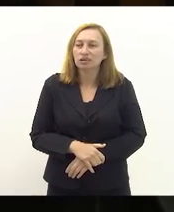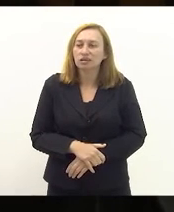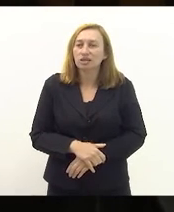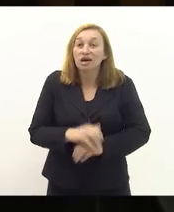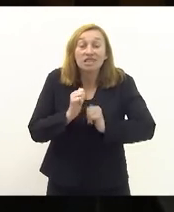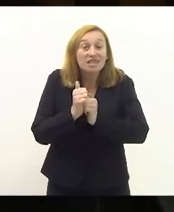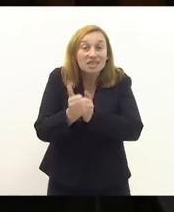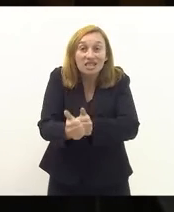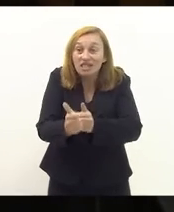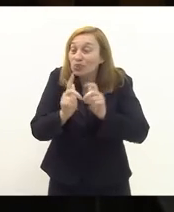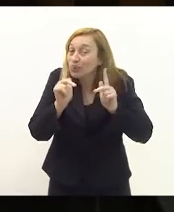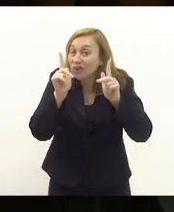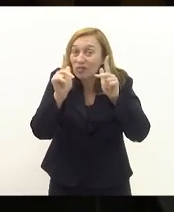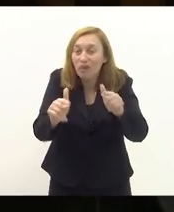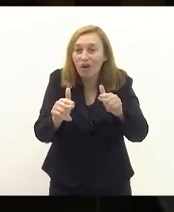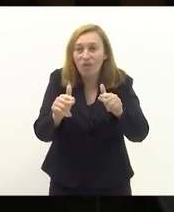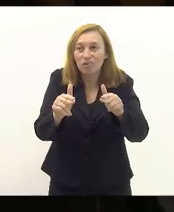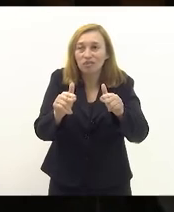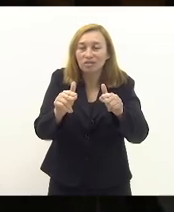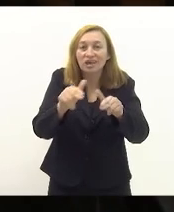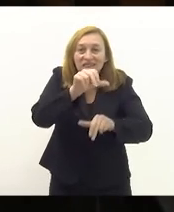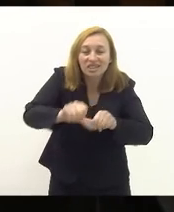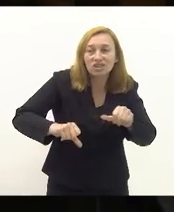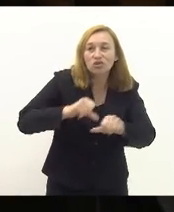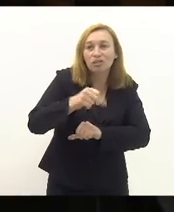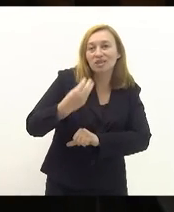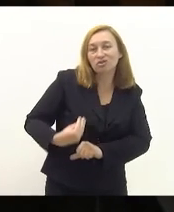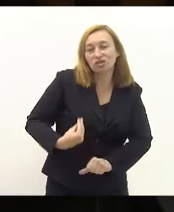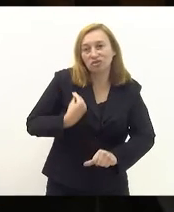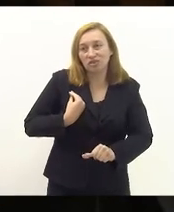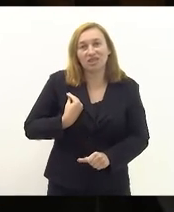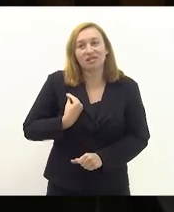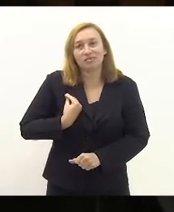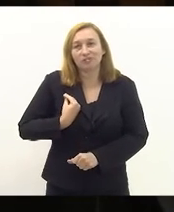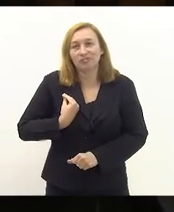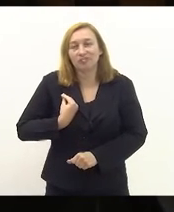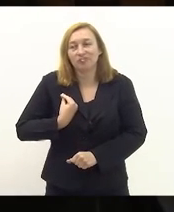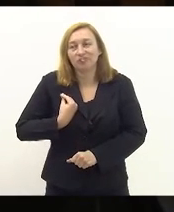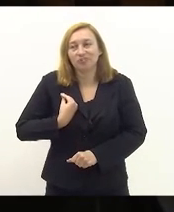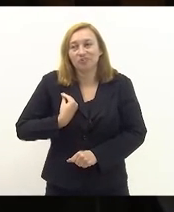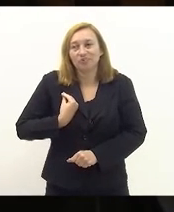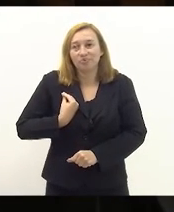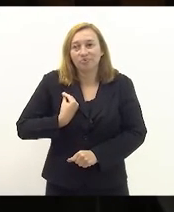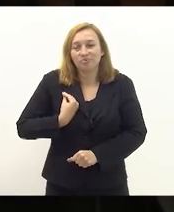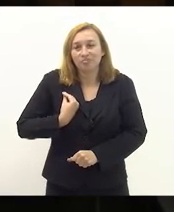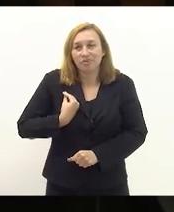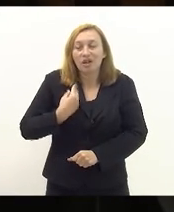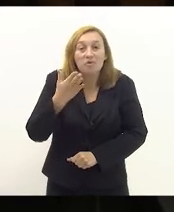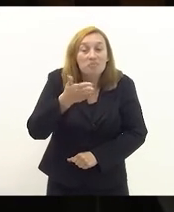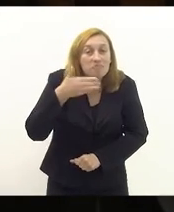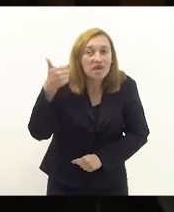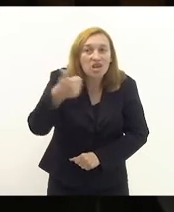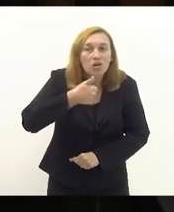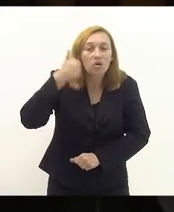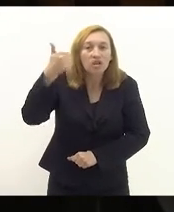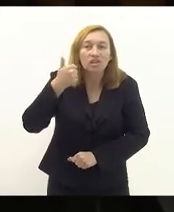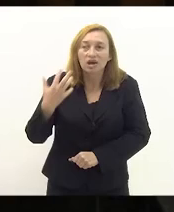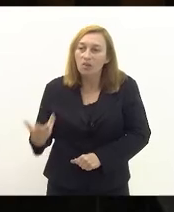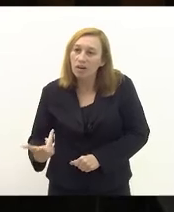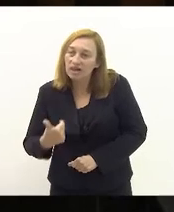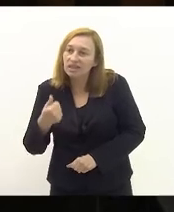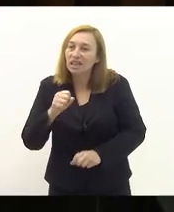seguindo a mesma retórica na transformação de vida tá melhorando as disparidades